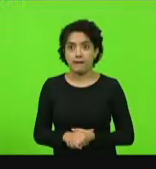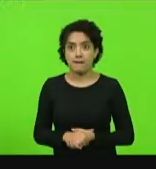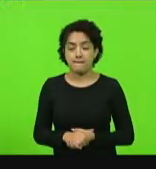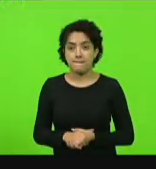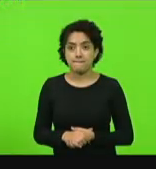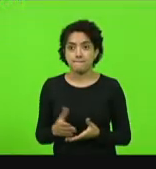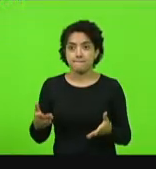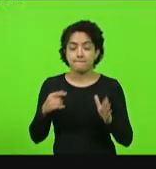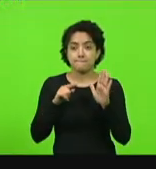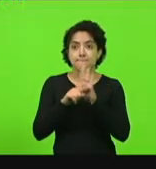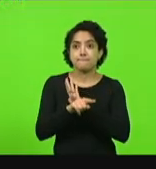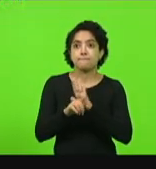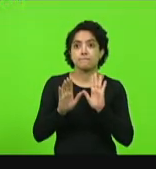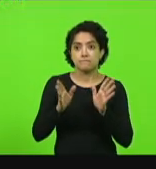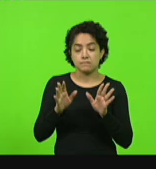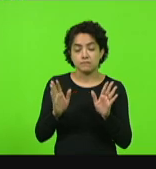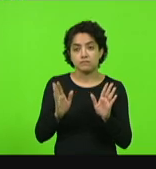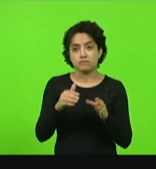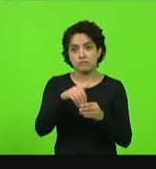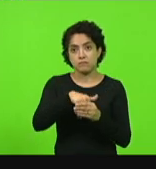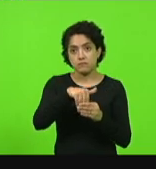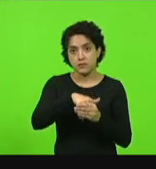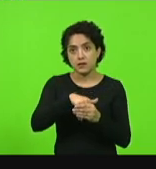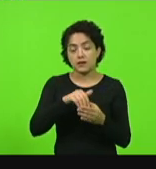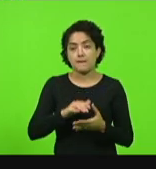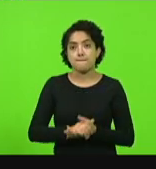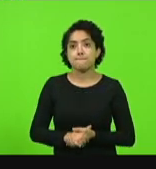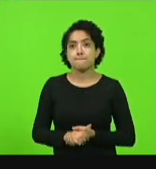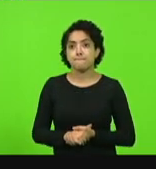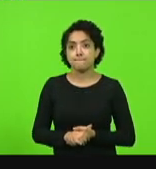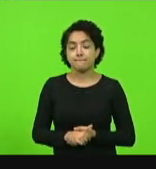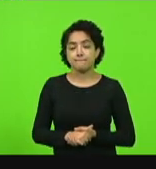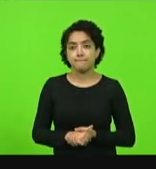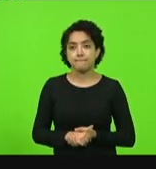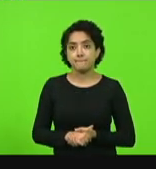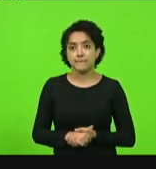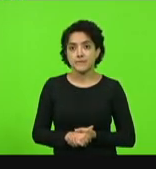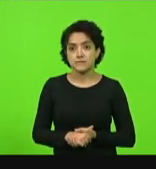Consulto, senhores deputados, se todos exerceram o seu direito de voto.